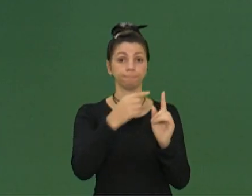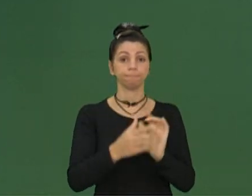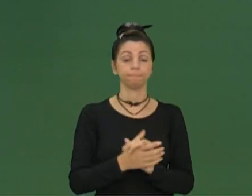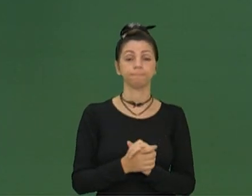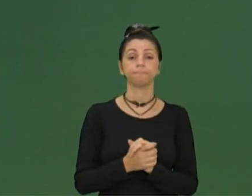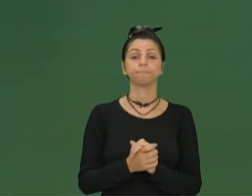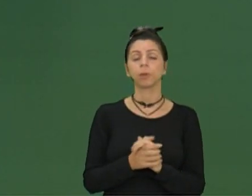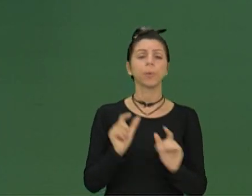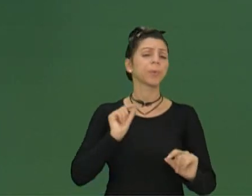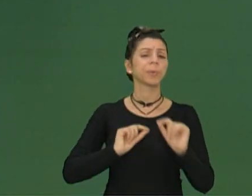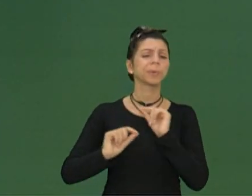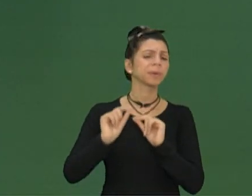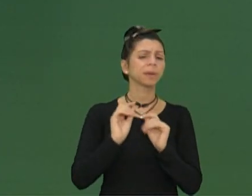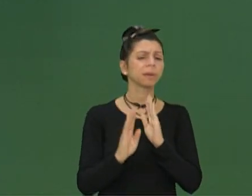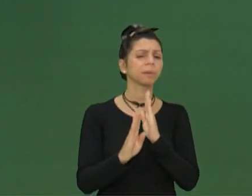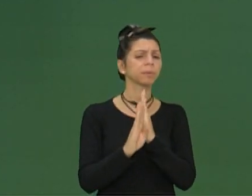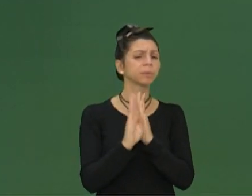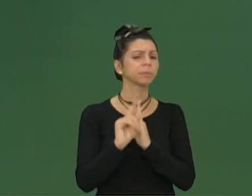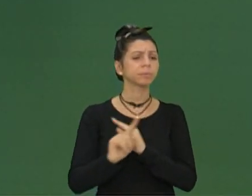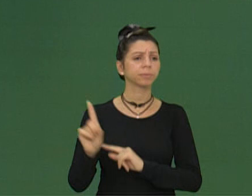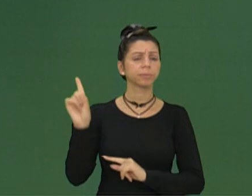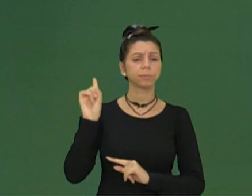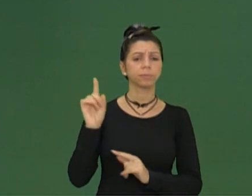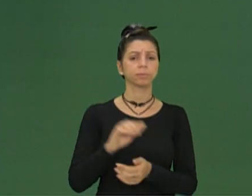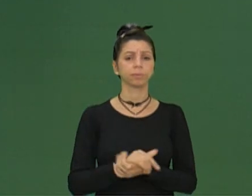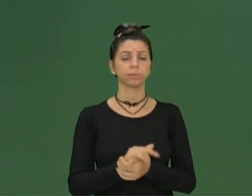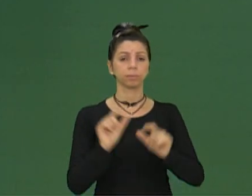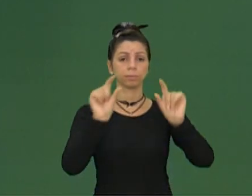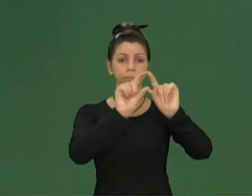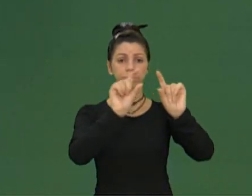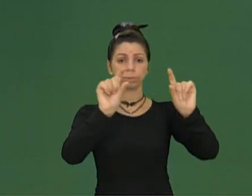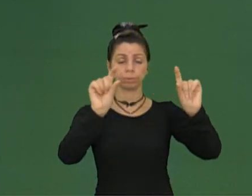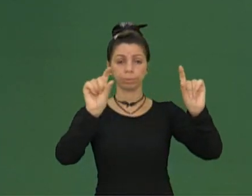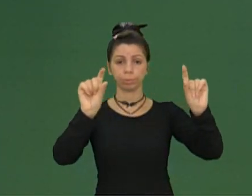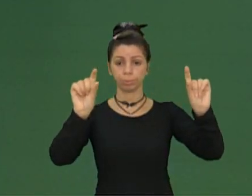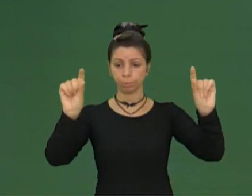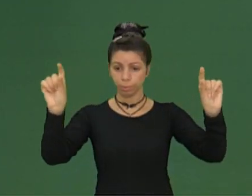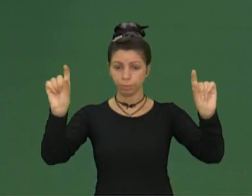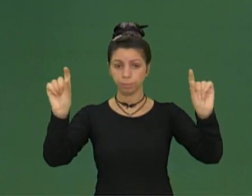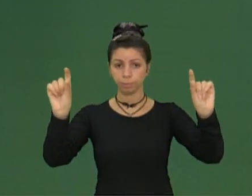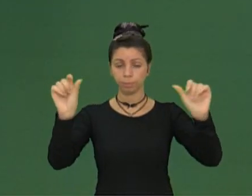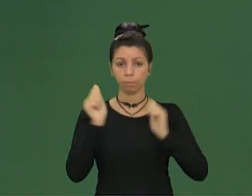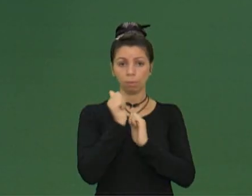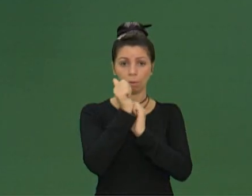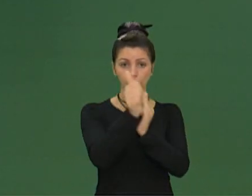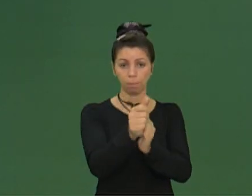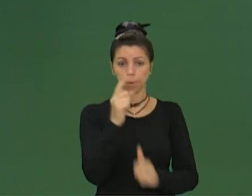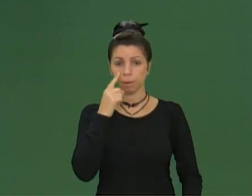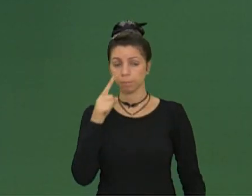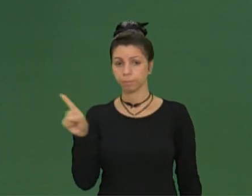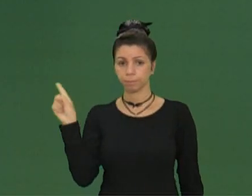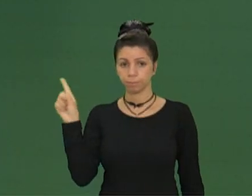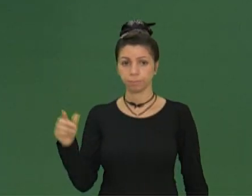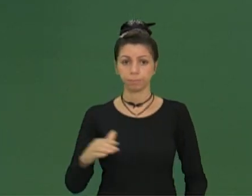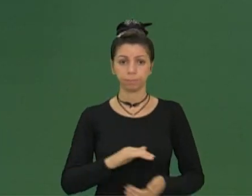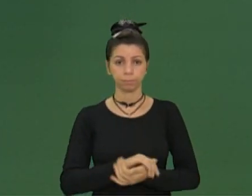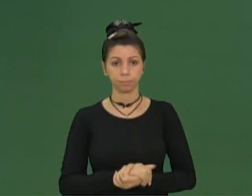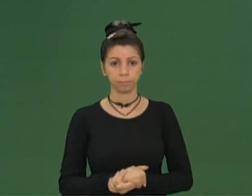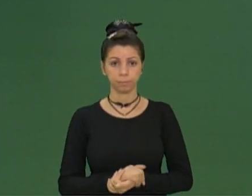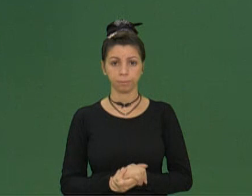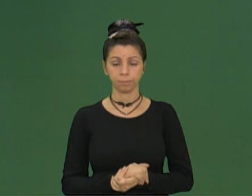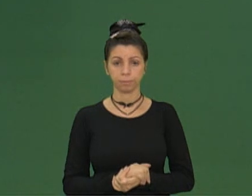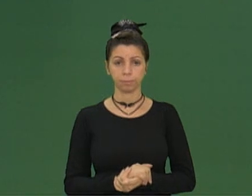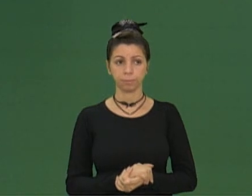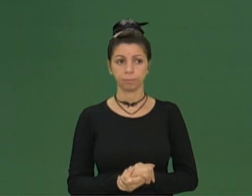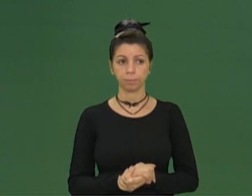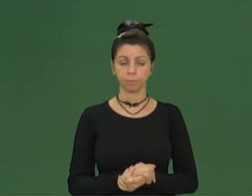e o que aconteceu? Olham lá, 2x menos 5 igual a 3x menos 8. Eu tenho que aqui a minha